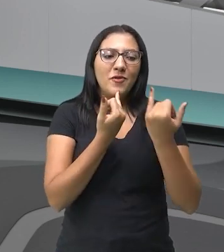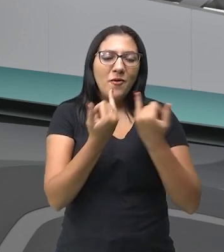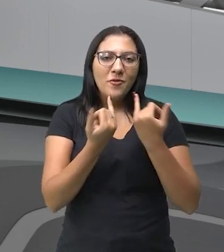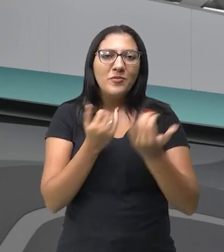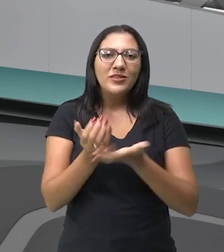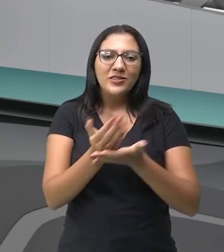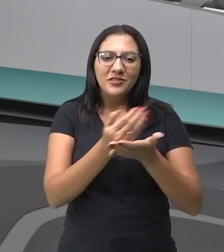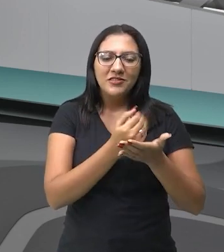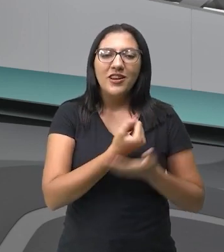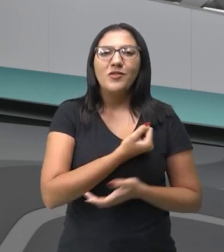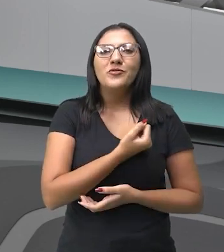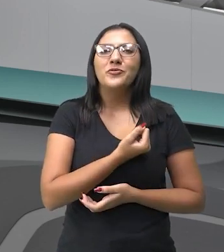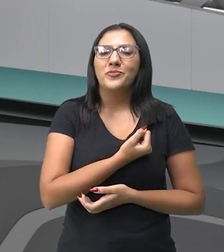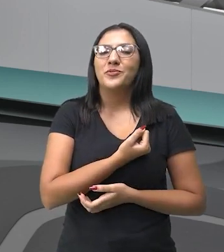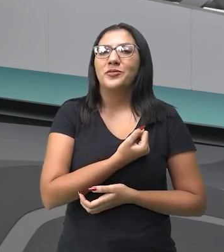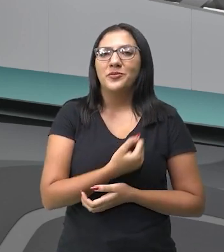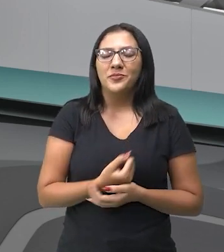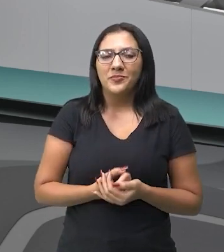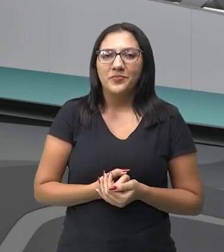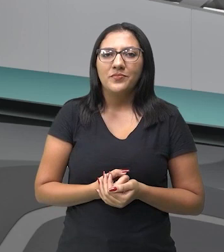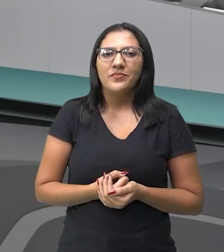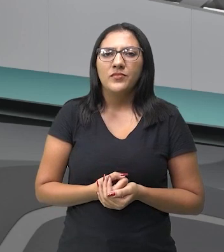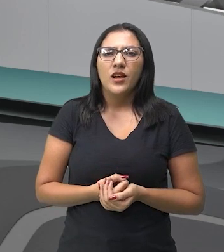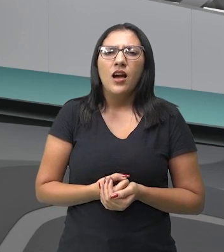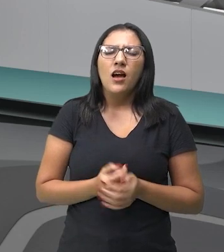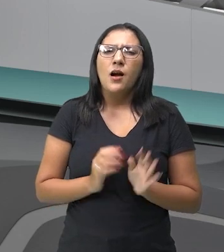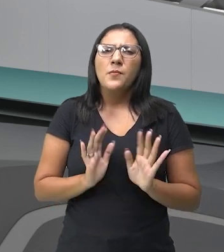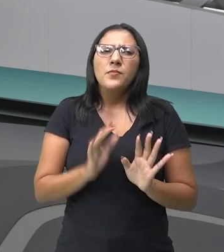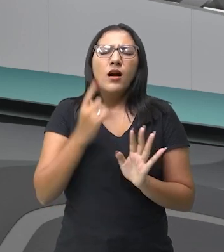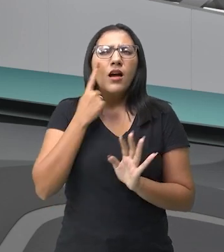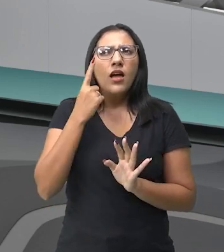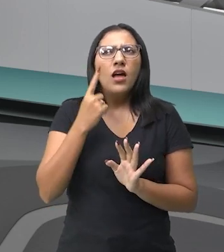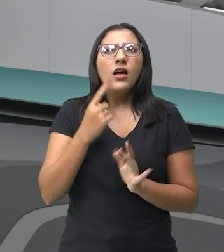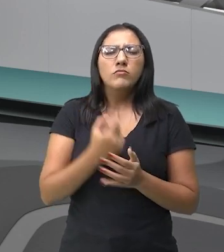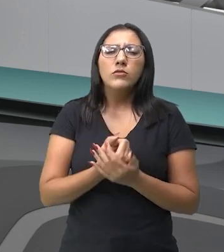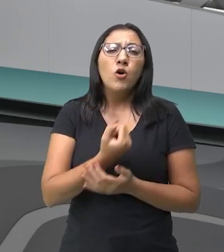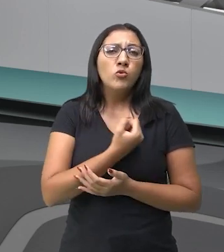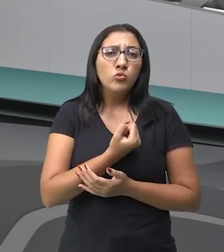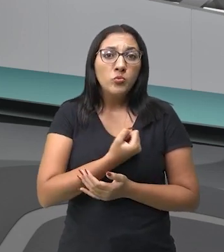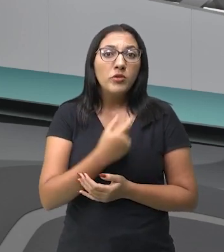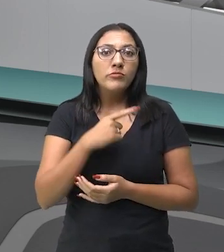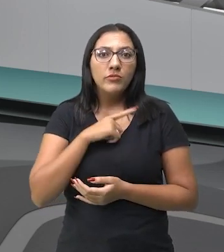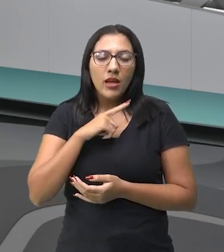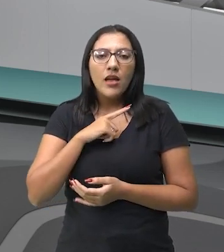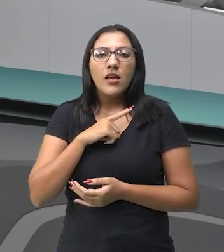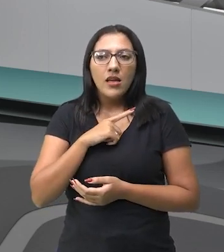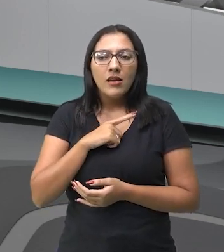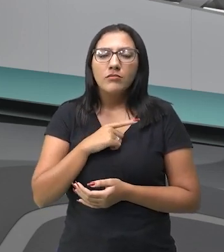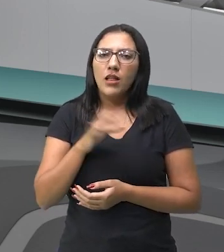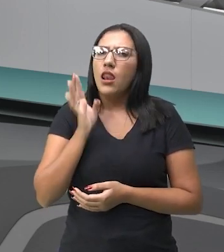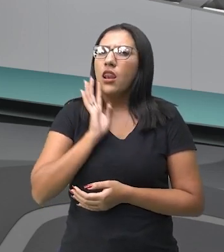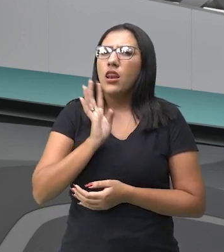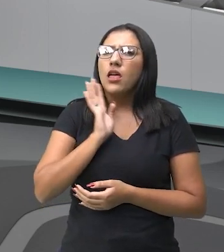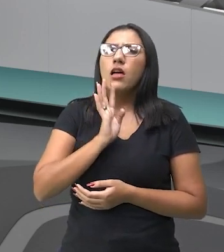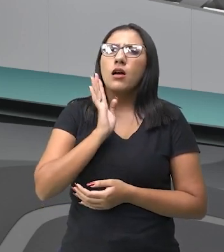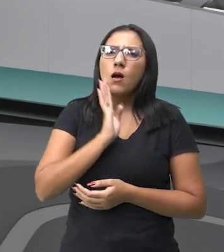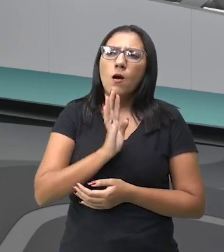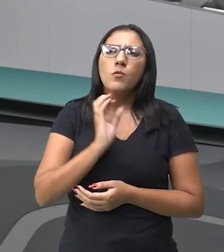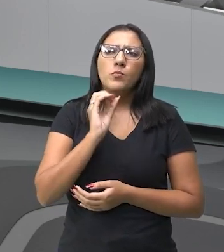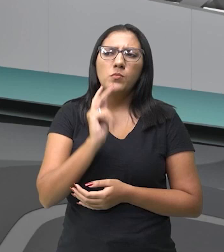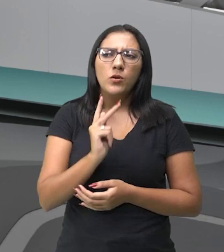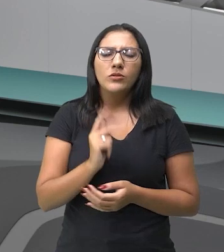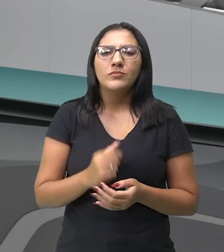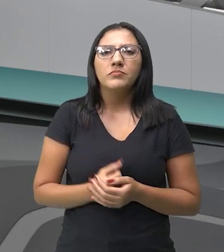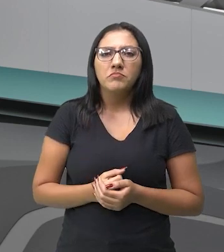bacana, professora. Sim, estão, mas concordam comigo que é informação sobre o cigarro